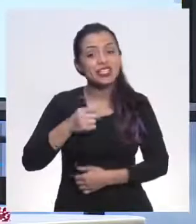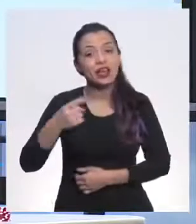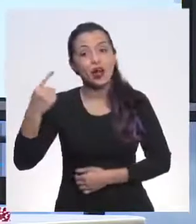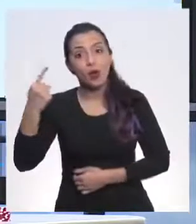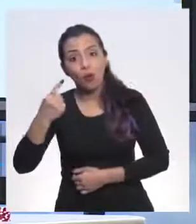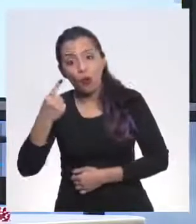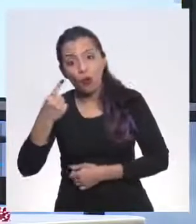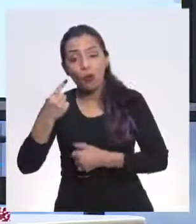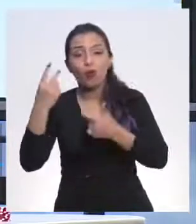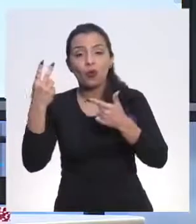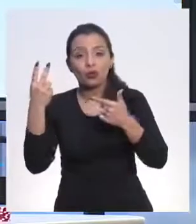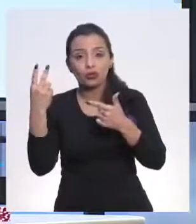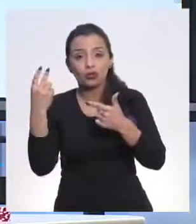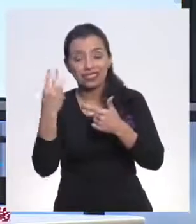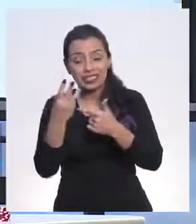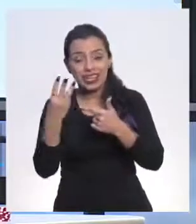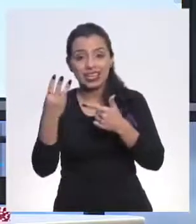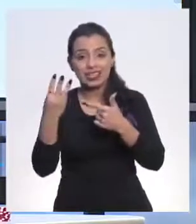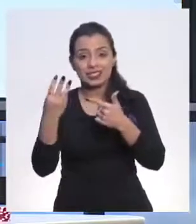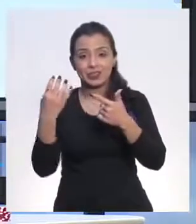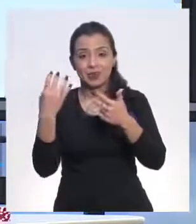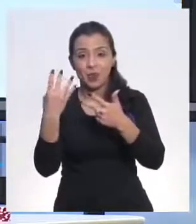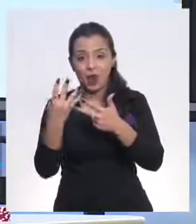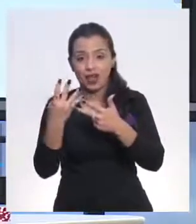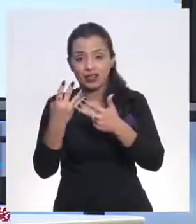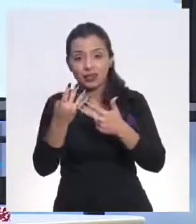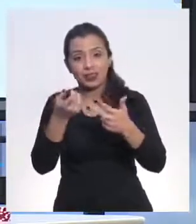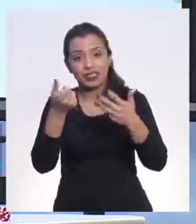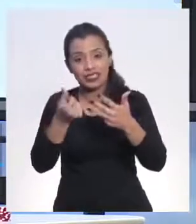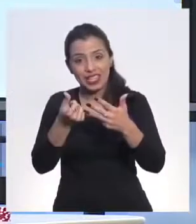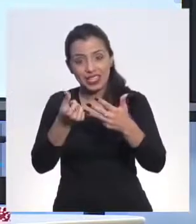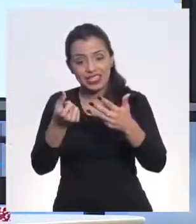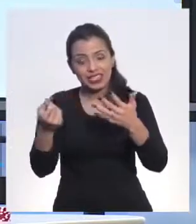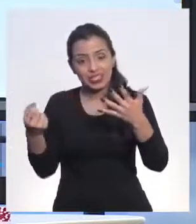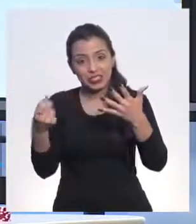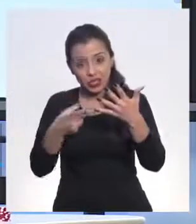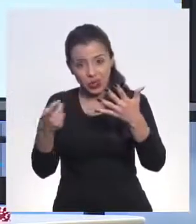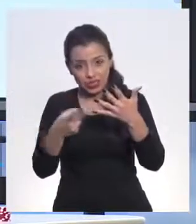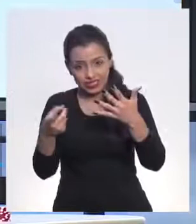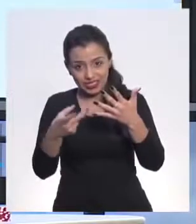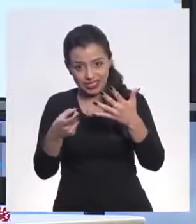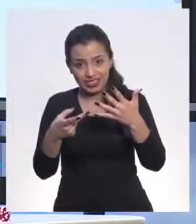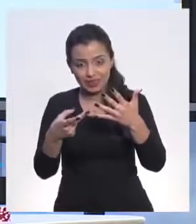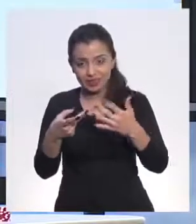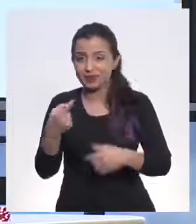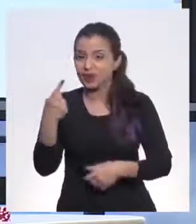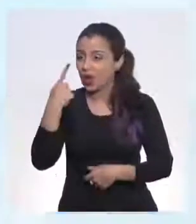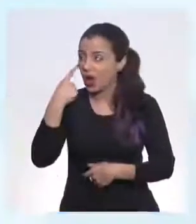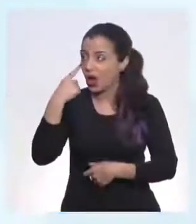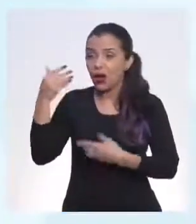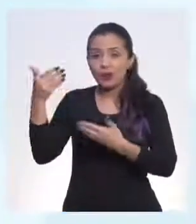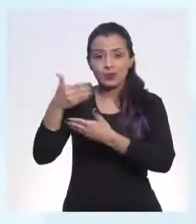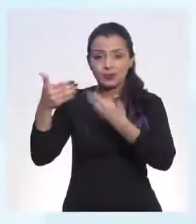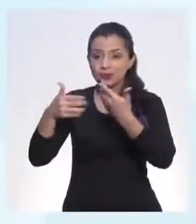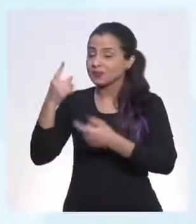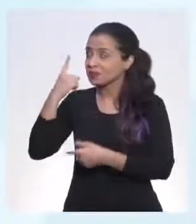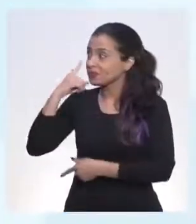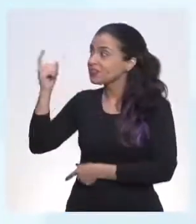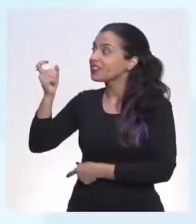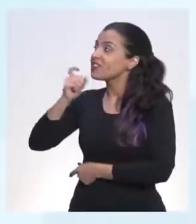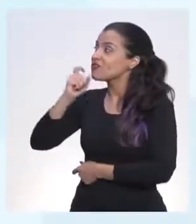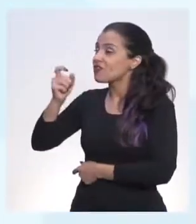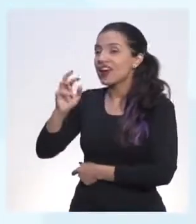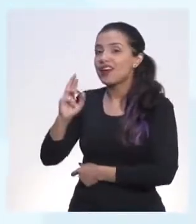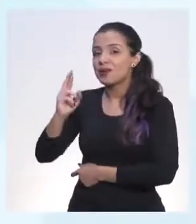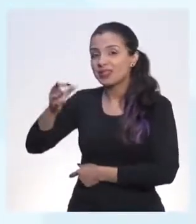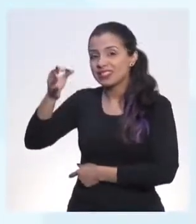2, 3, 4, 6 e 12, essa resposta mesmo está certinho. Pode colocar na tela para eles, diretor, então, a resposta? Então, esse formato aí,